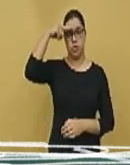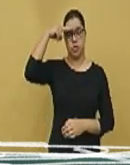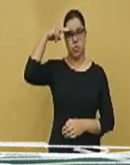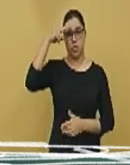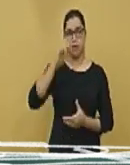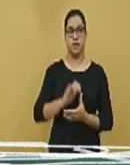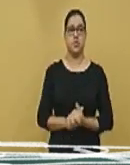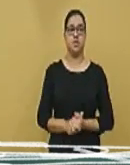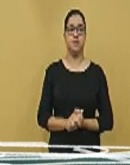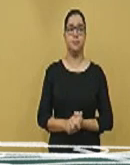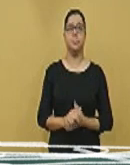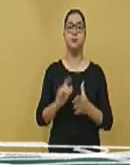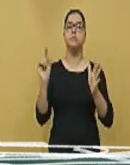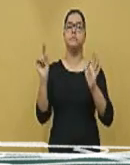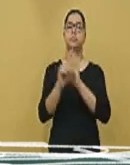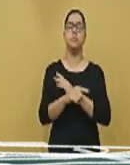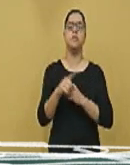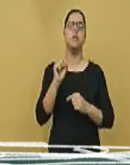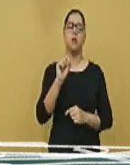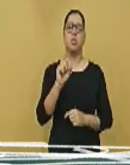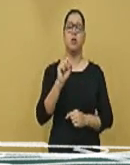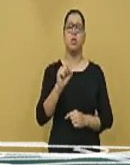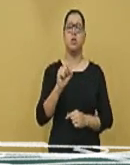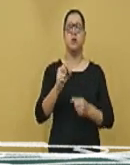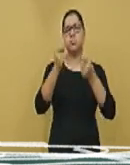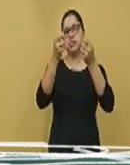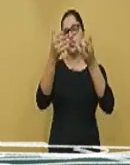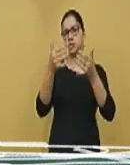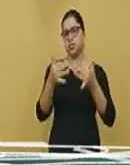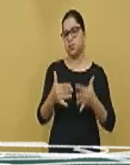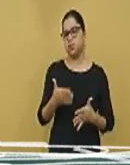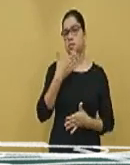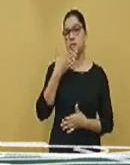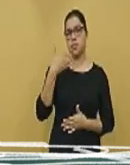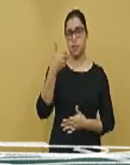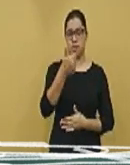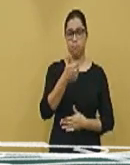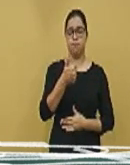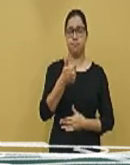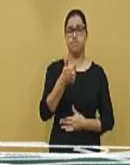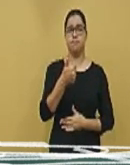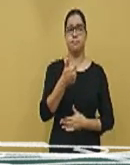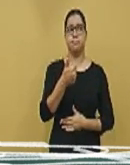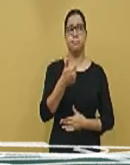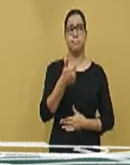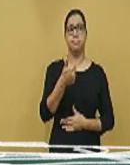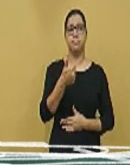Professor Joelson, eu gostaria que o senhor explicasse melhor sobre as suas...